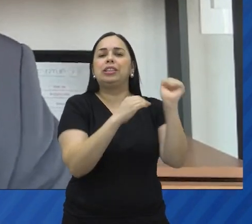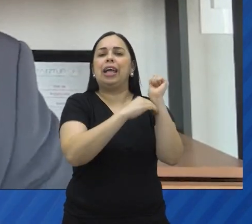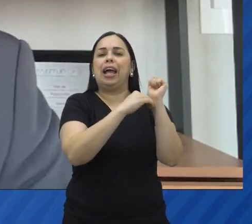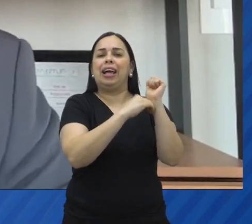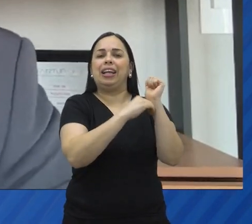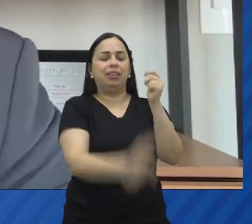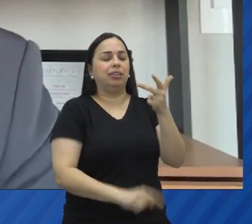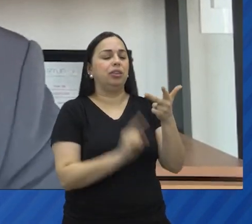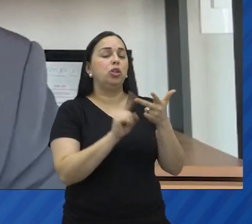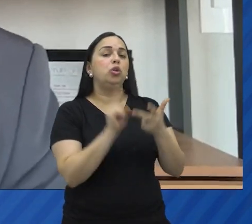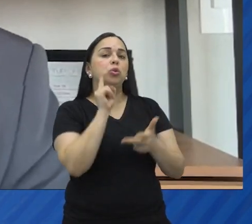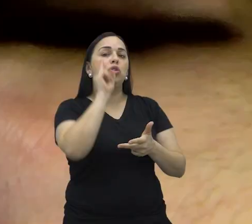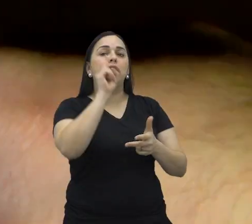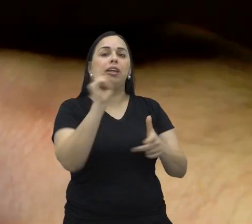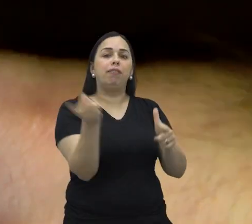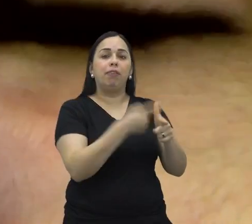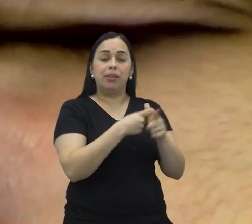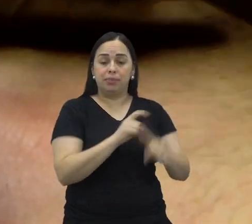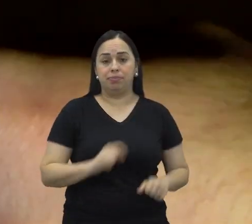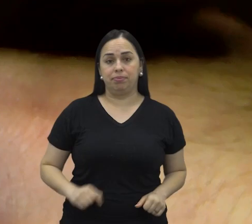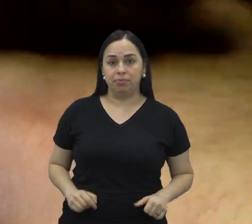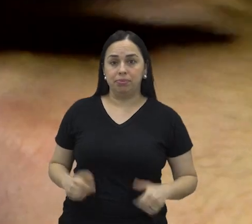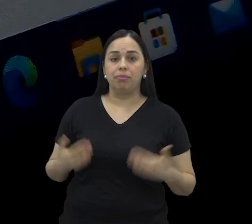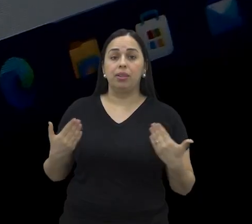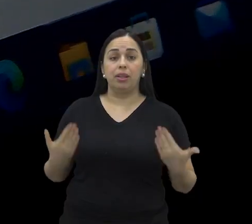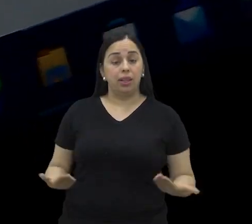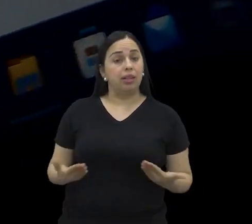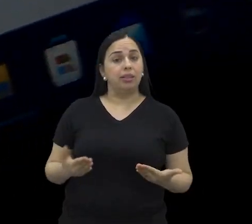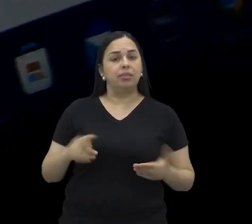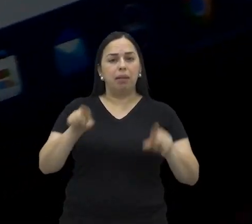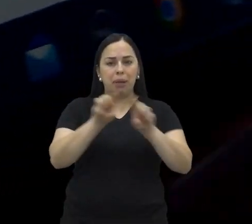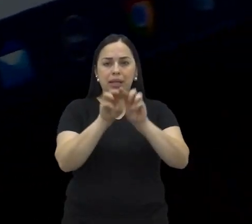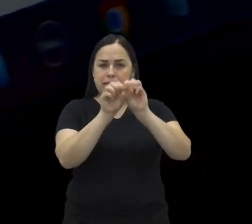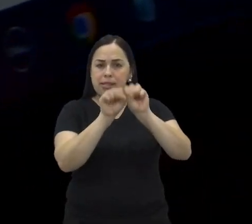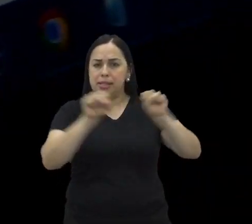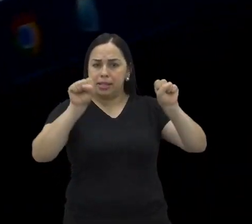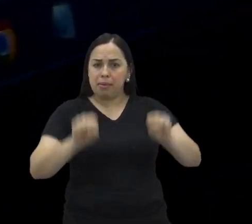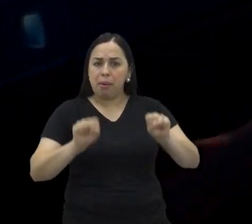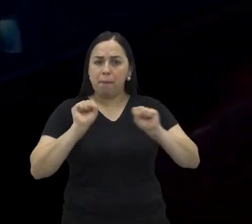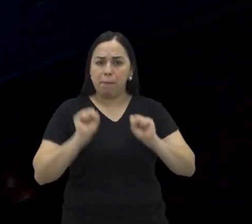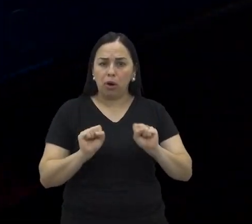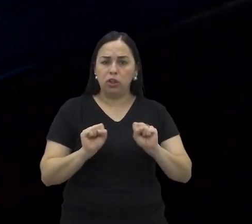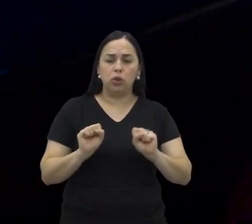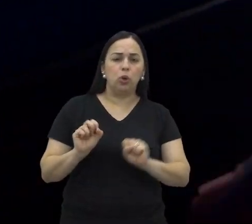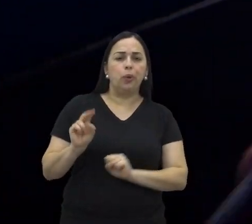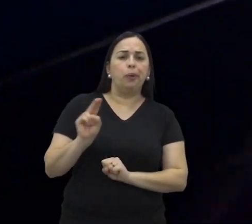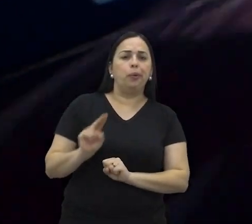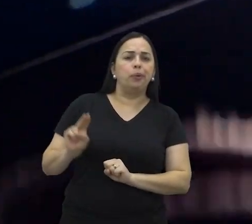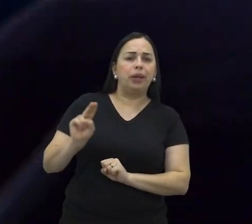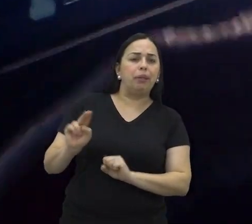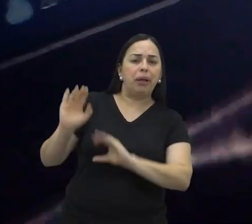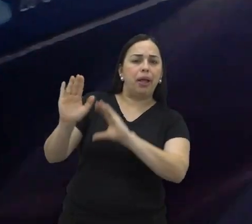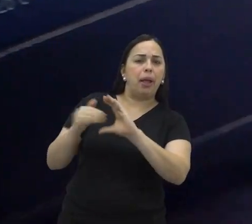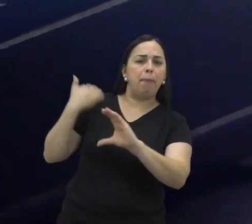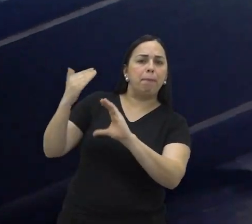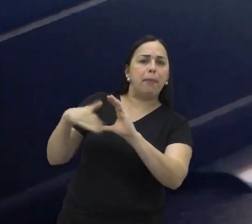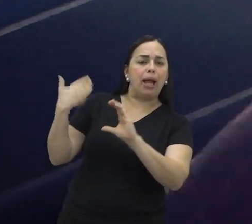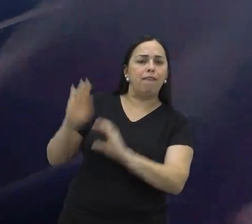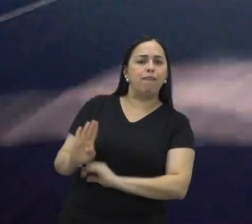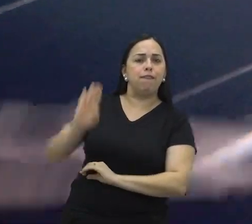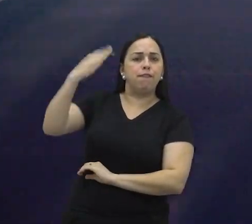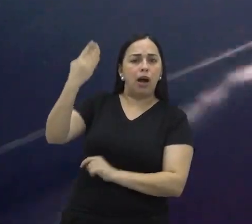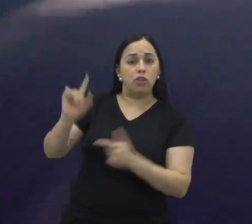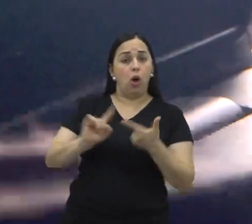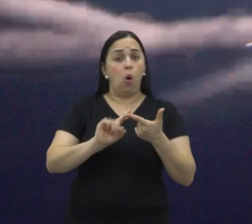verificação e a data de validade. Esses programas podem entrar em ação por meio de e-mails fraudulentos,